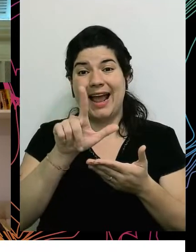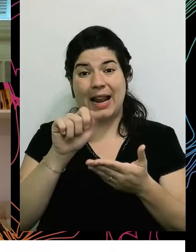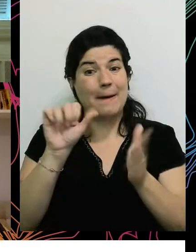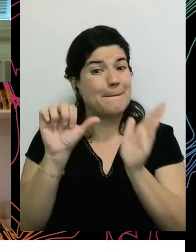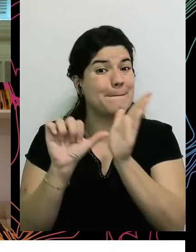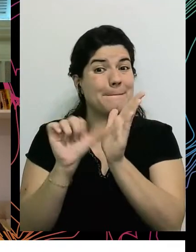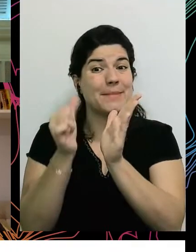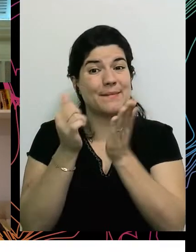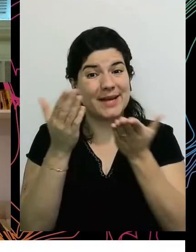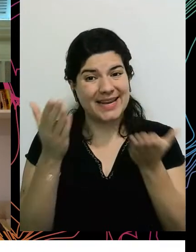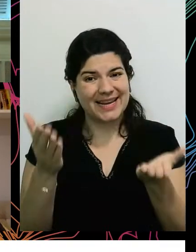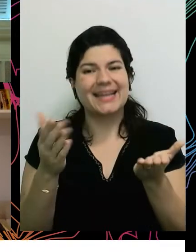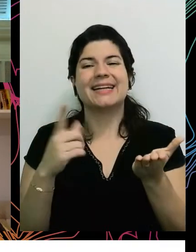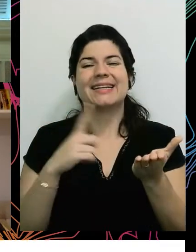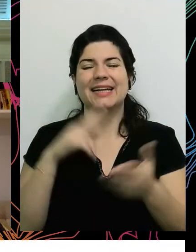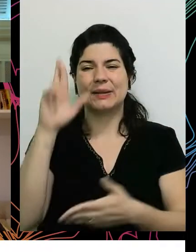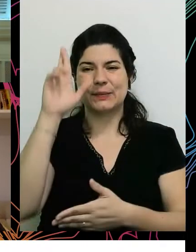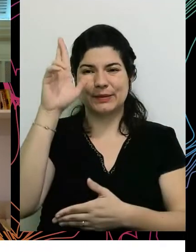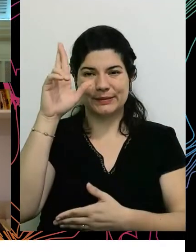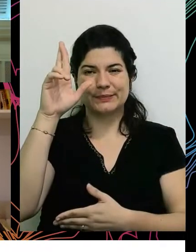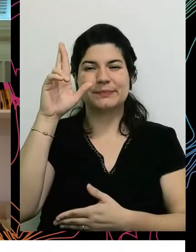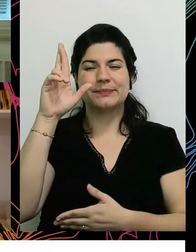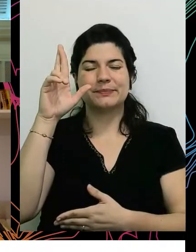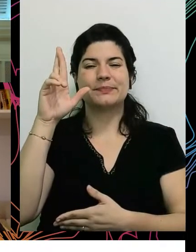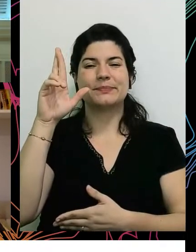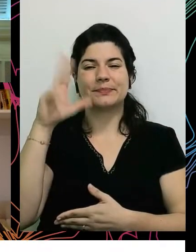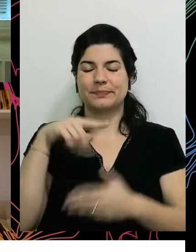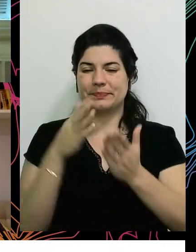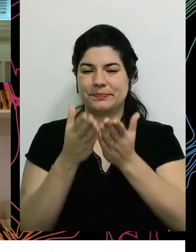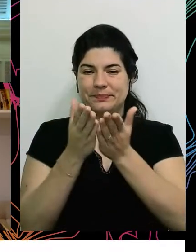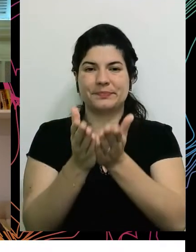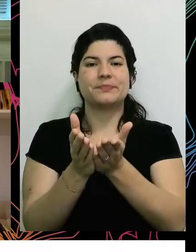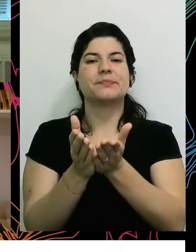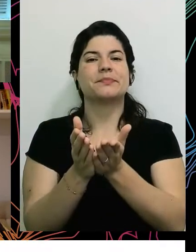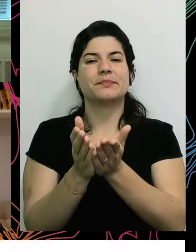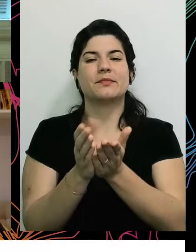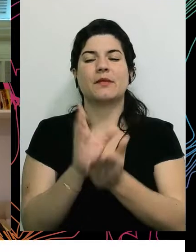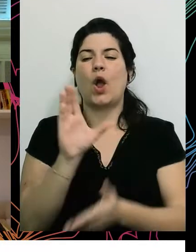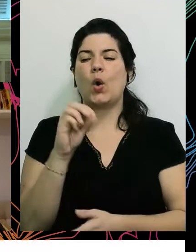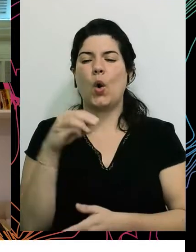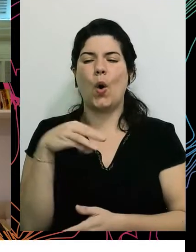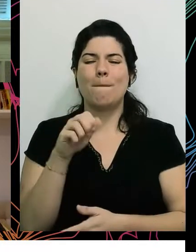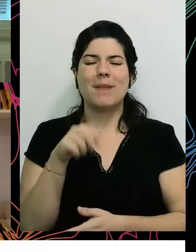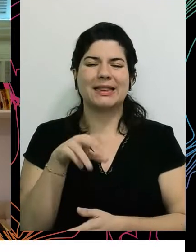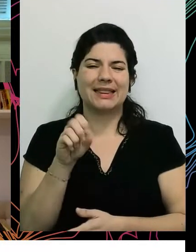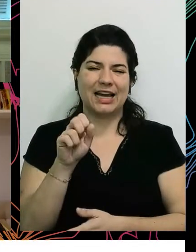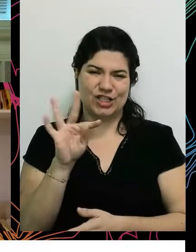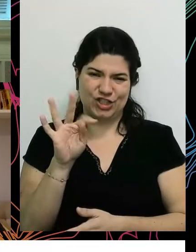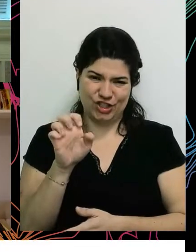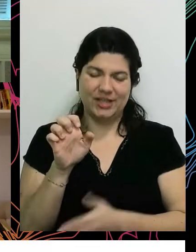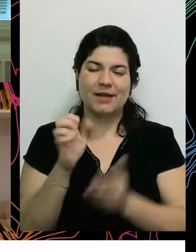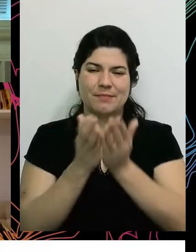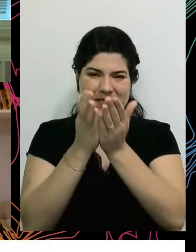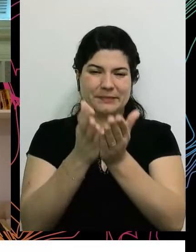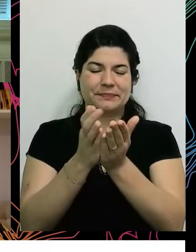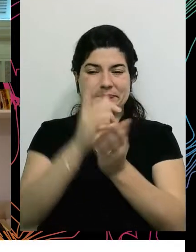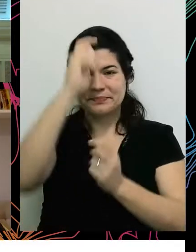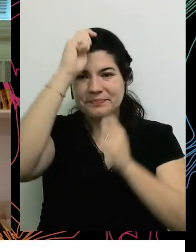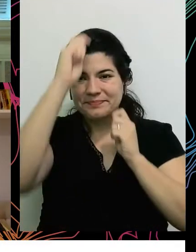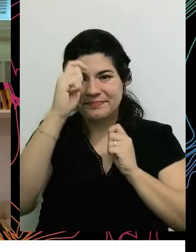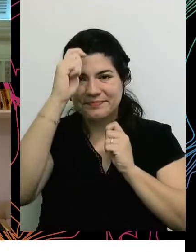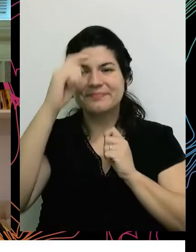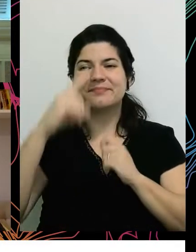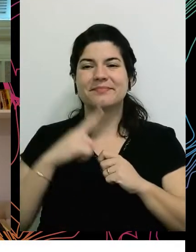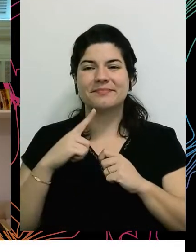olha a honra, olha a referência que ela traz, né? Então, é super importante ouvir de vocês essa trajetória, inclusive do ponto de vista da adequação